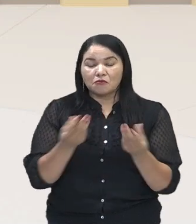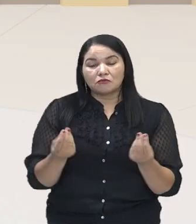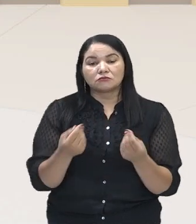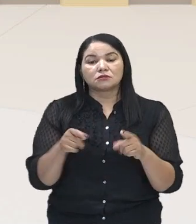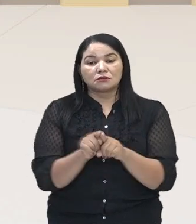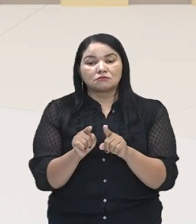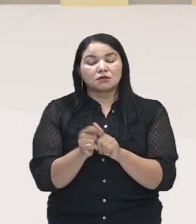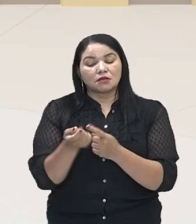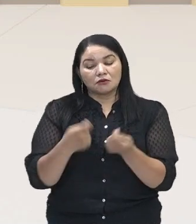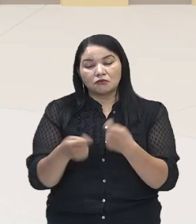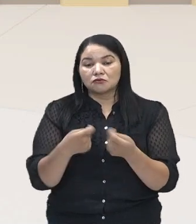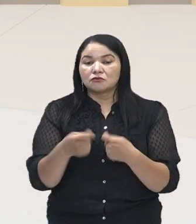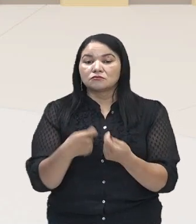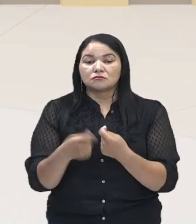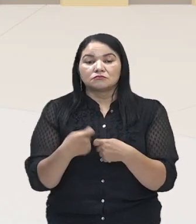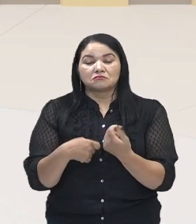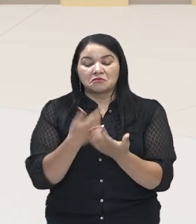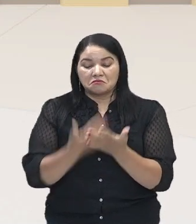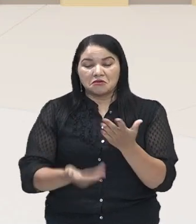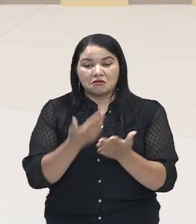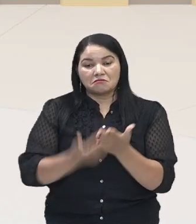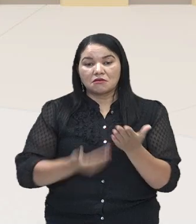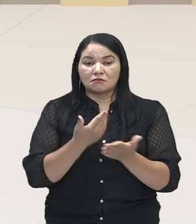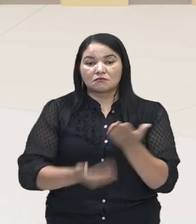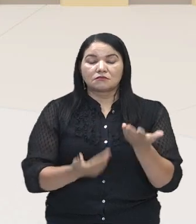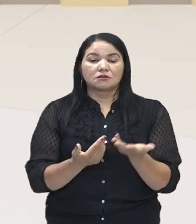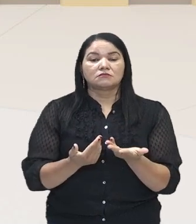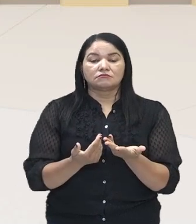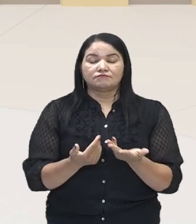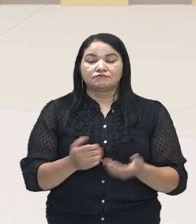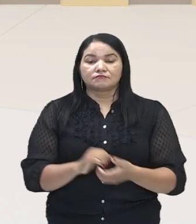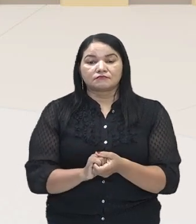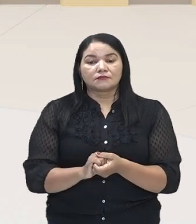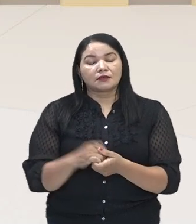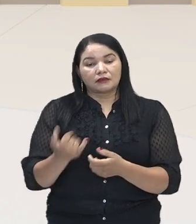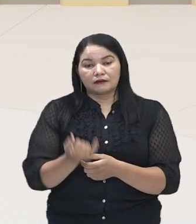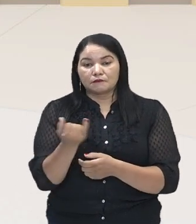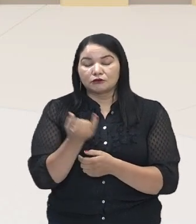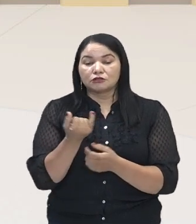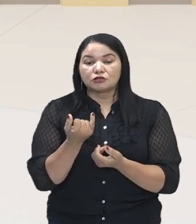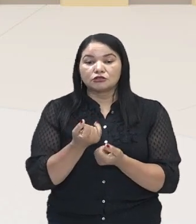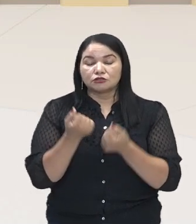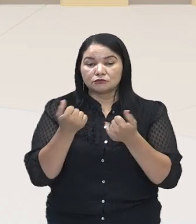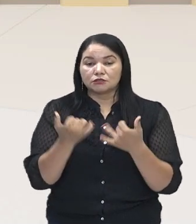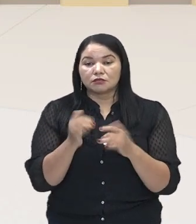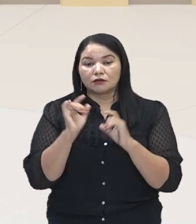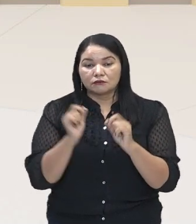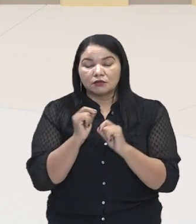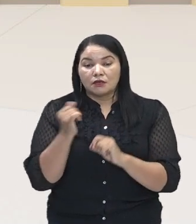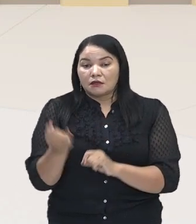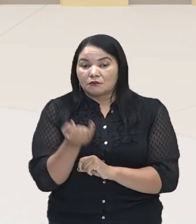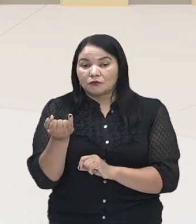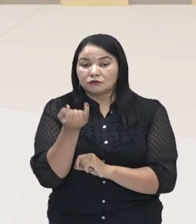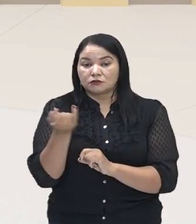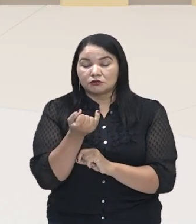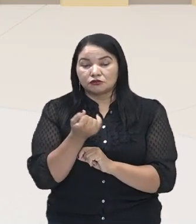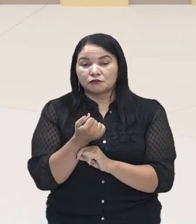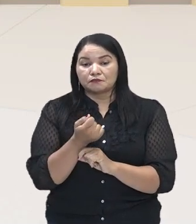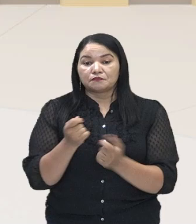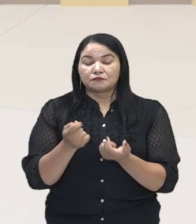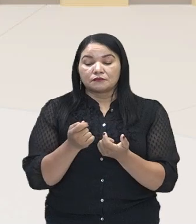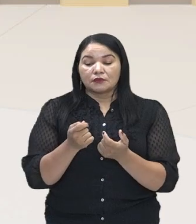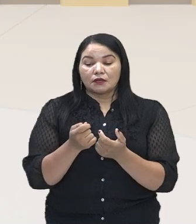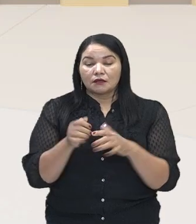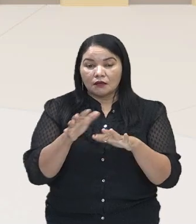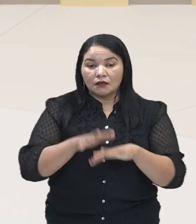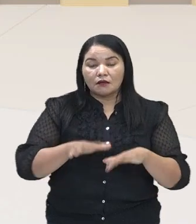econômicas ali naquele país. Então é importante salientar essa importância geográfica, que